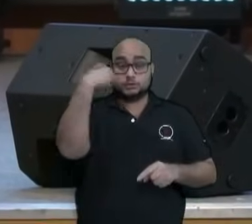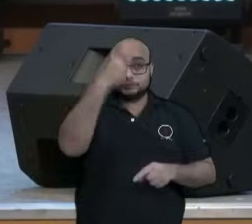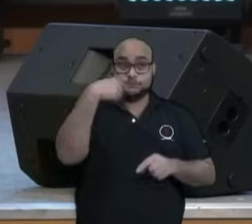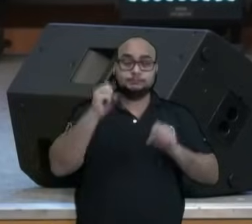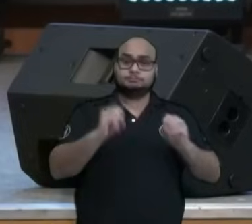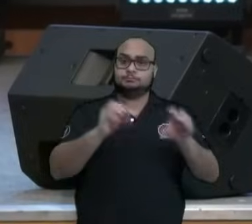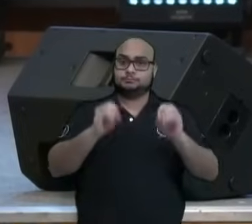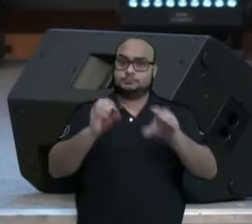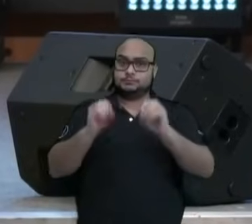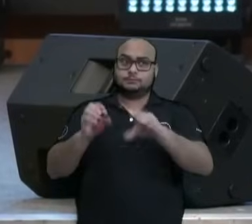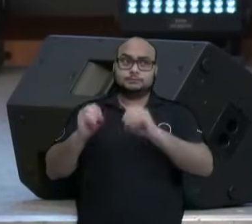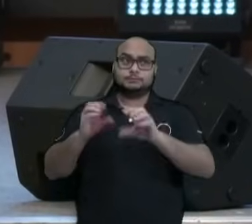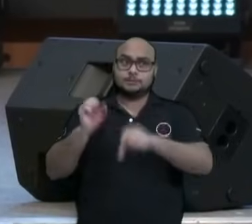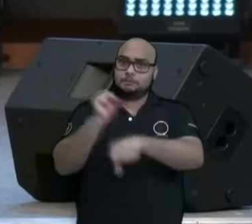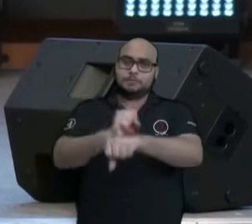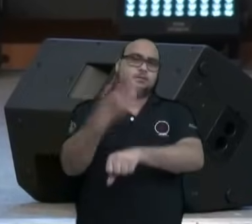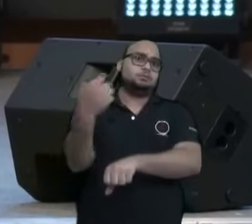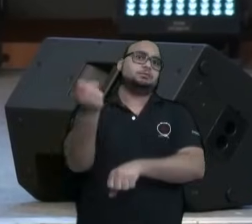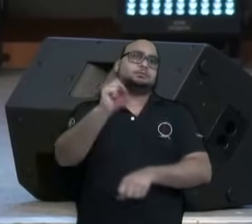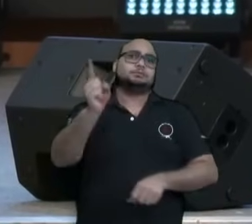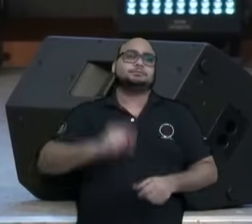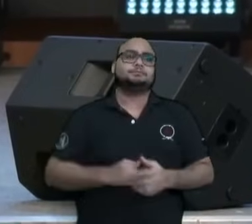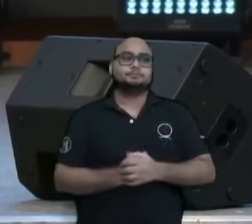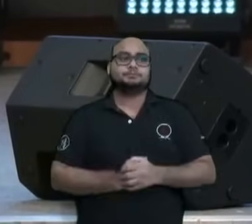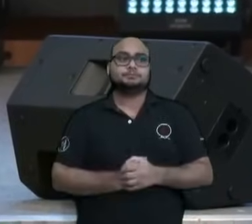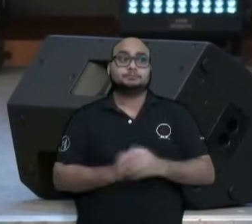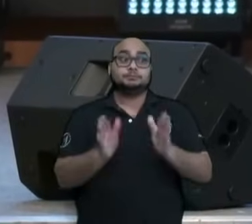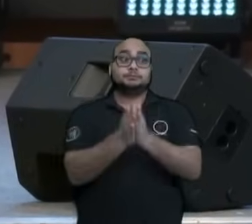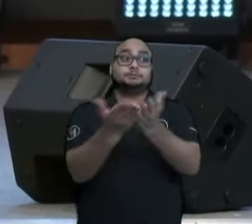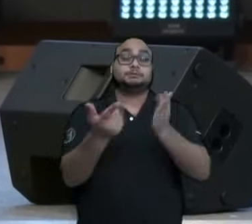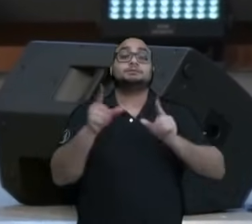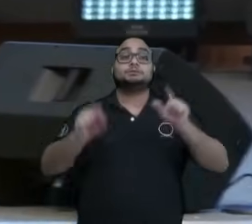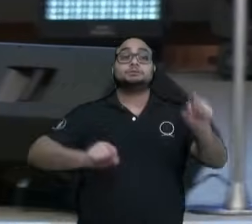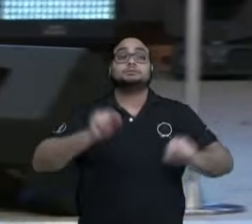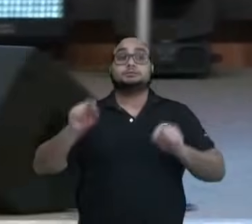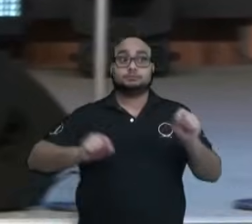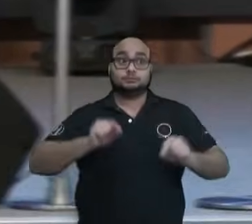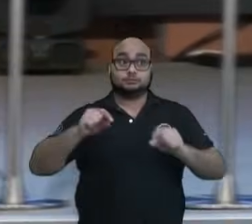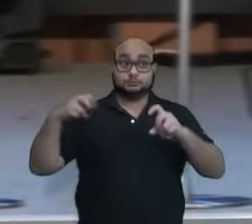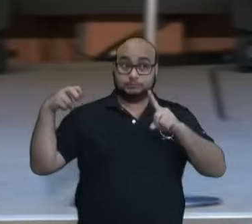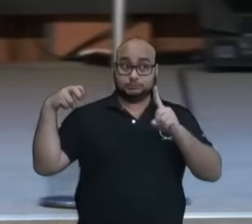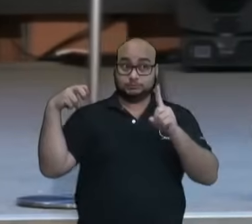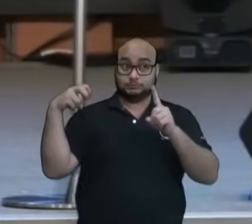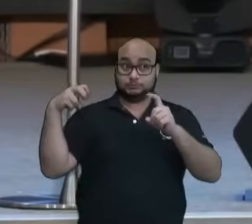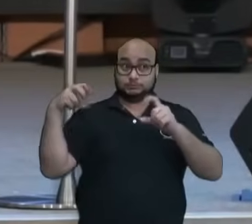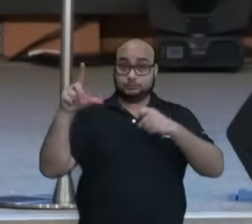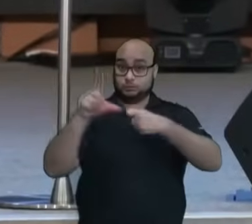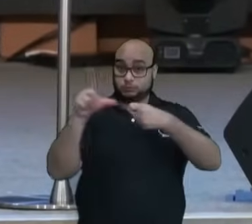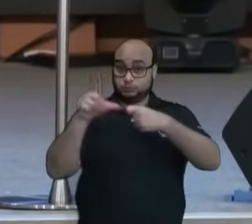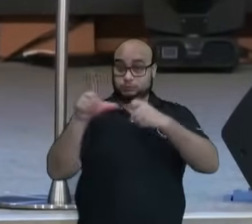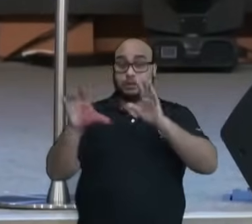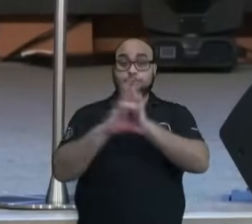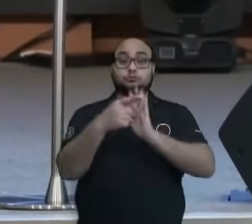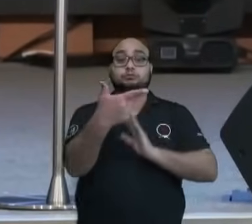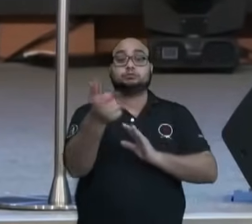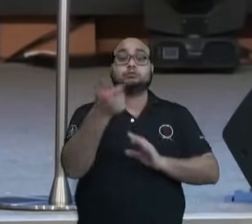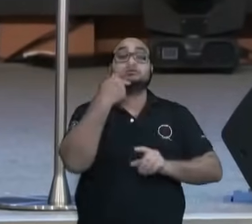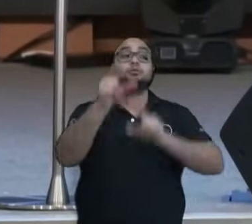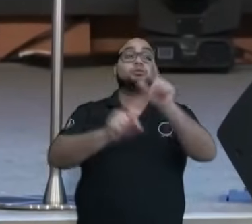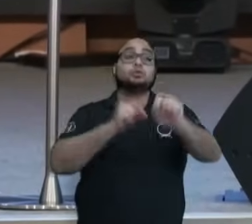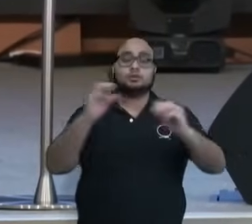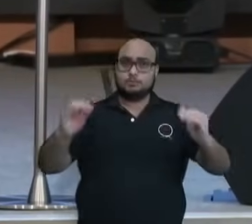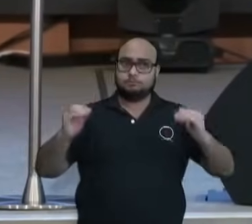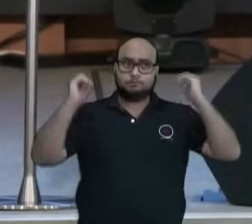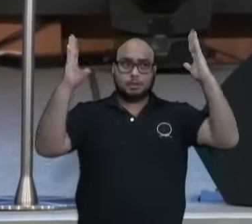aula a Bíblia diz em Lucas 2:52 que Jesus crescia crescia